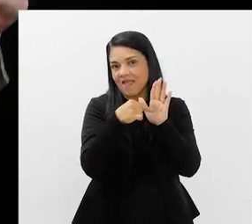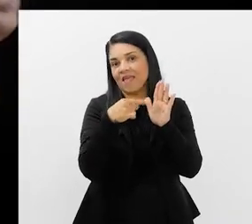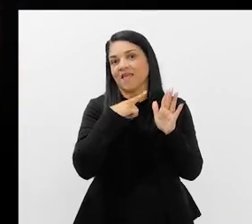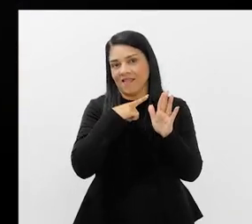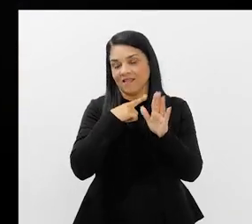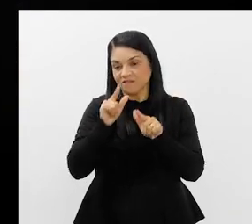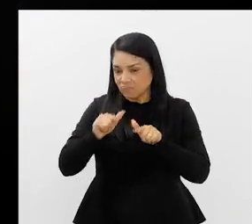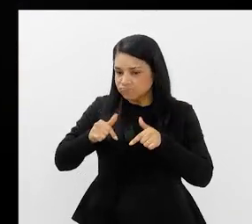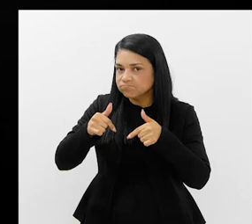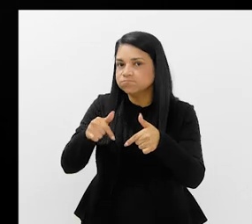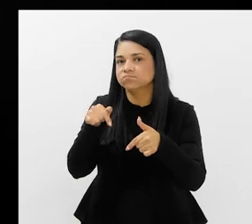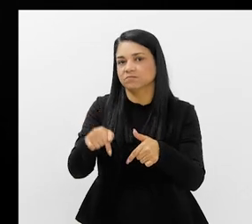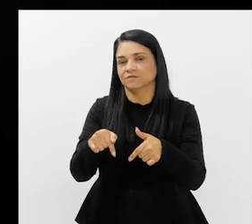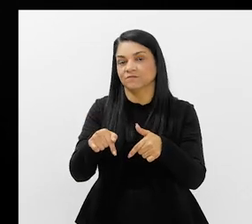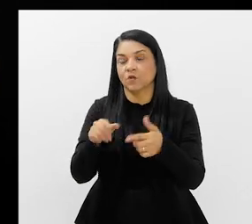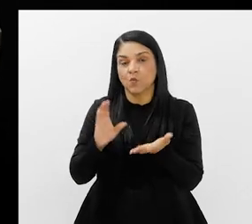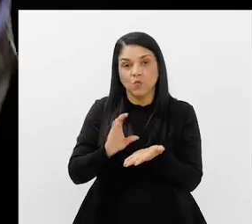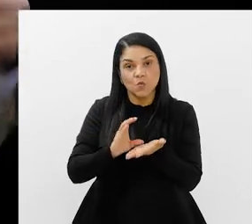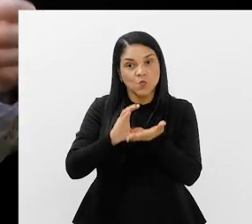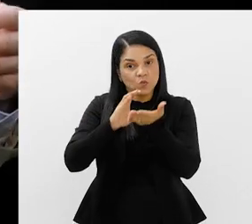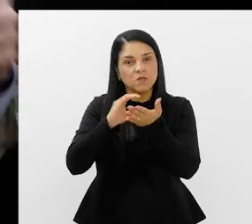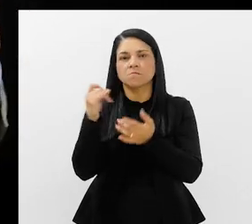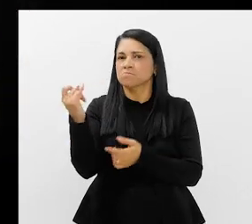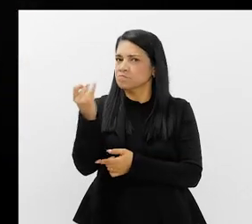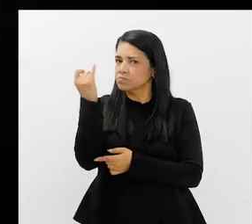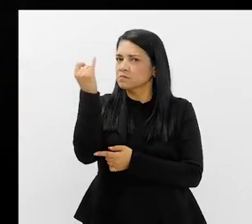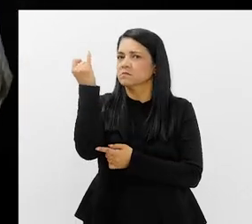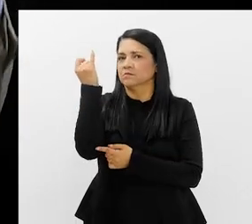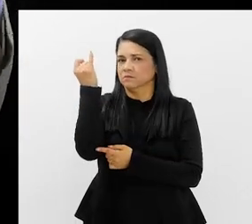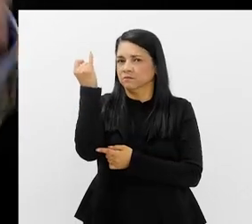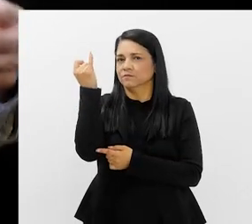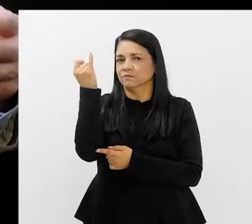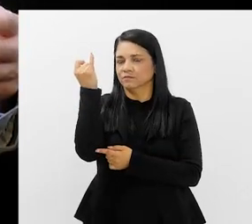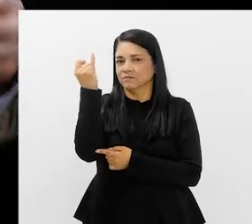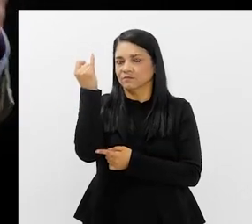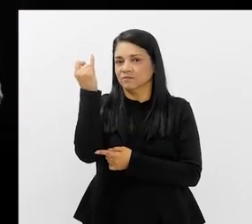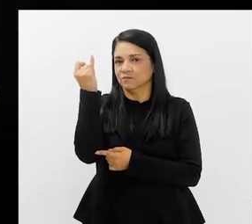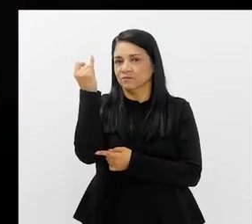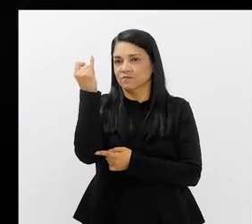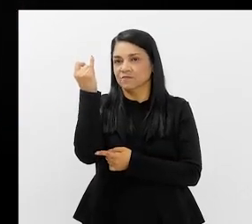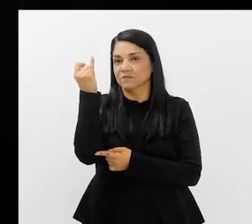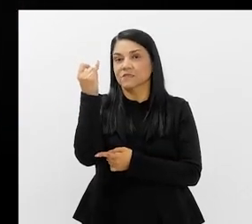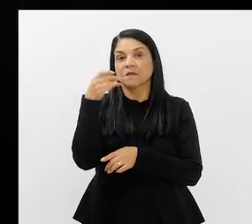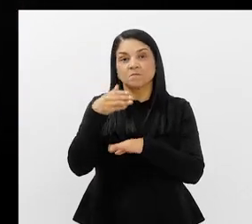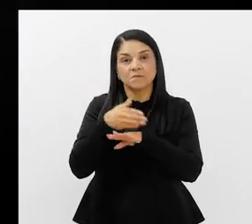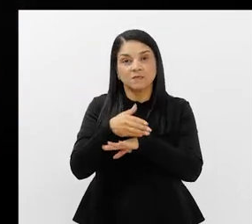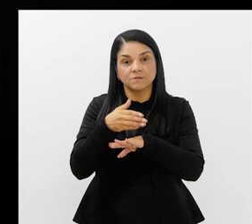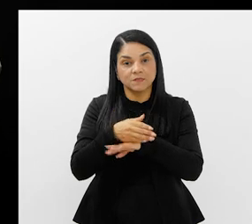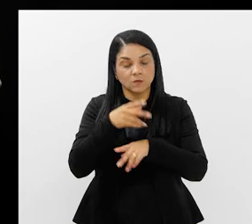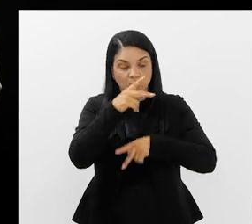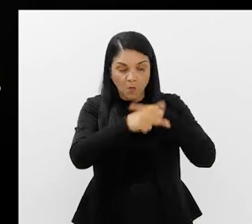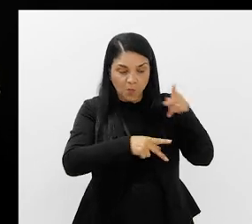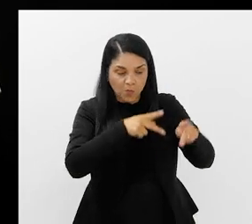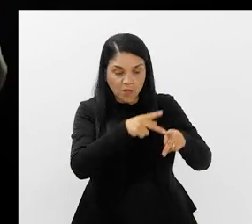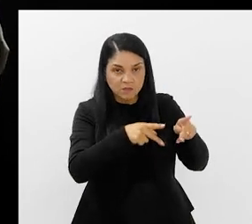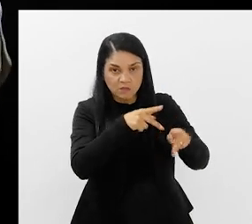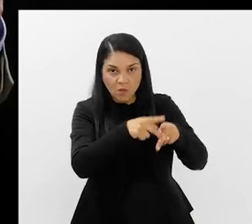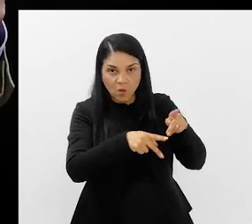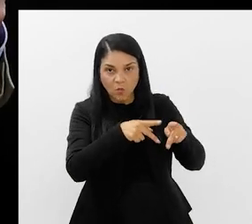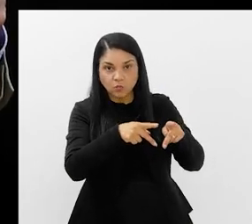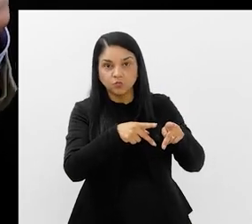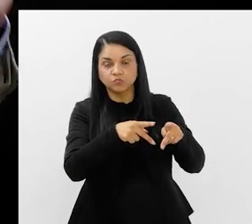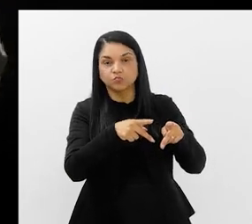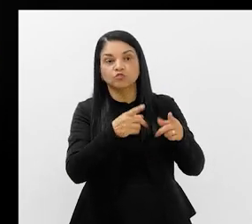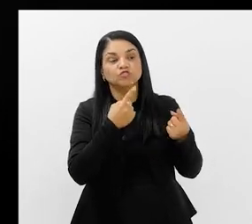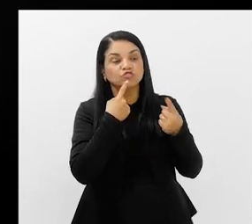normatização vem, e esses conselhos eles são tão importantes na medida em que você tem a